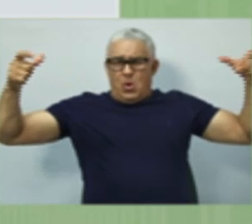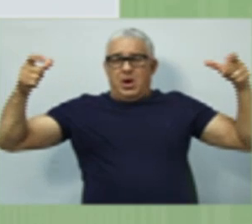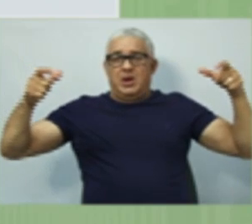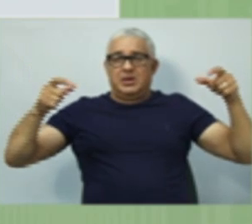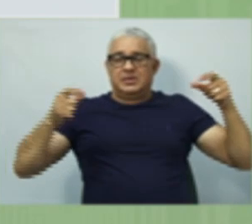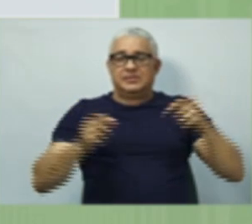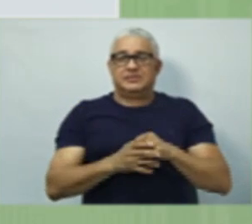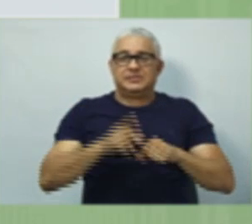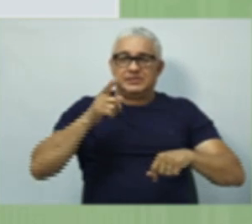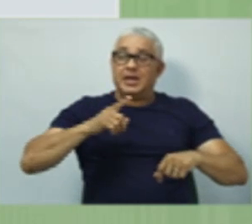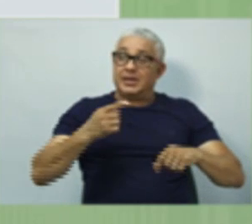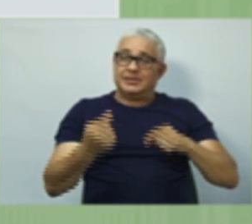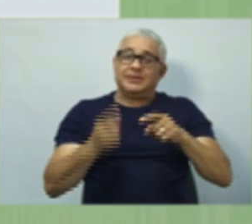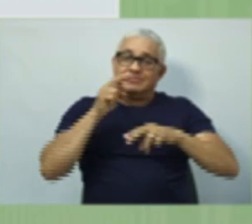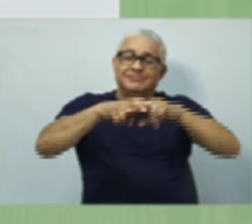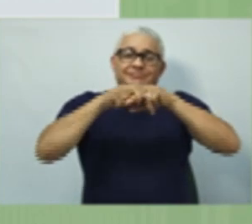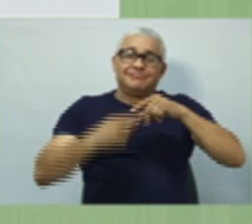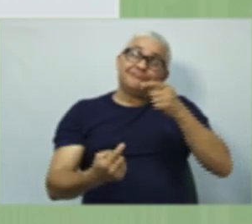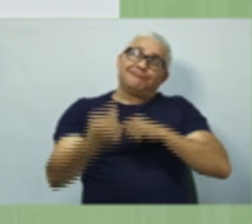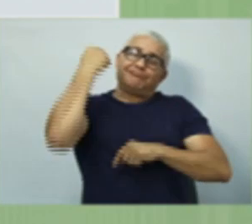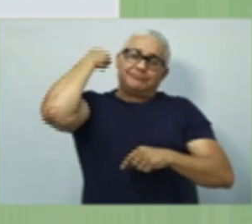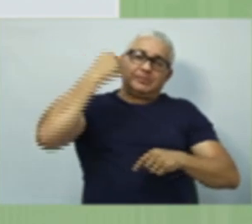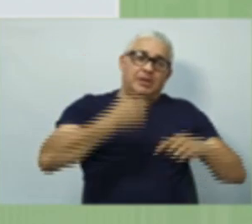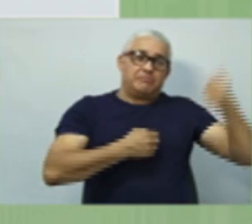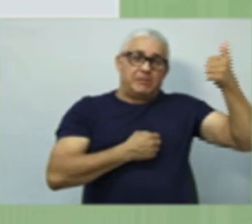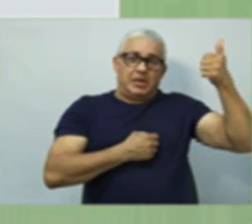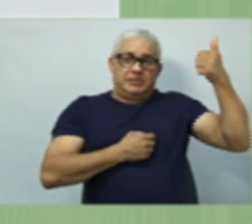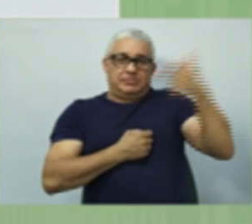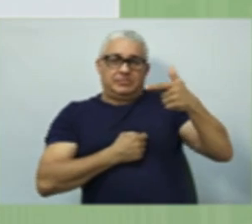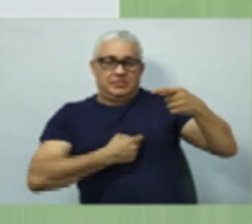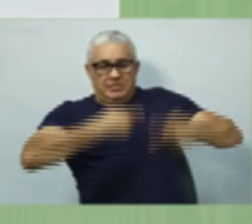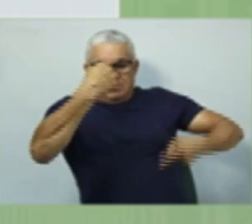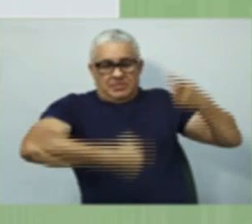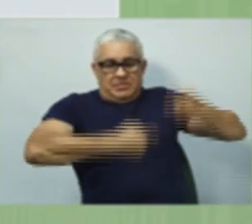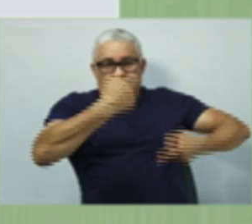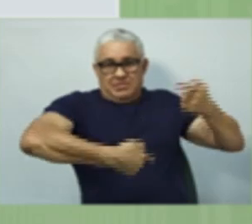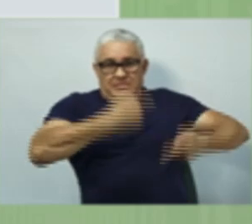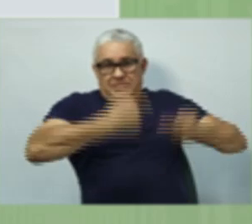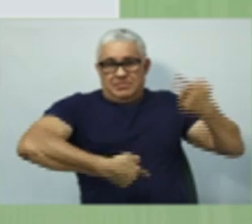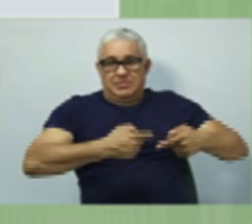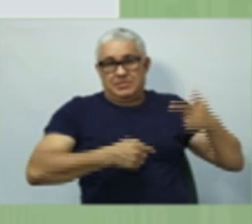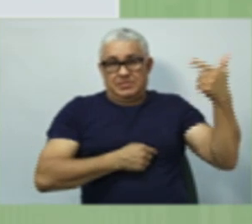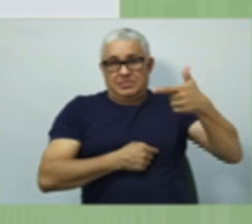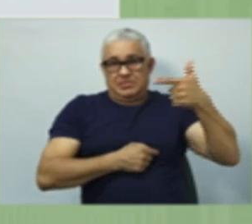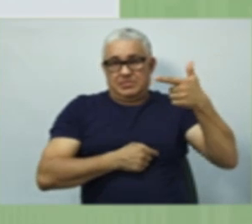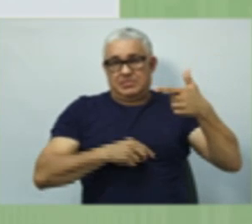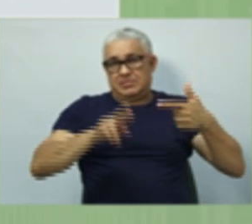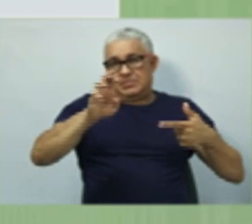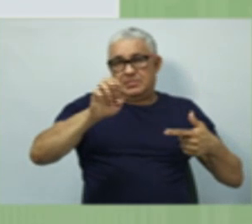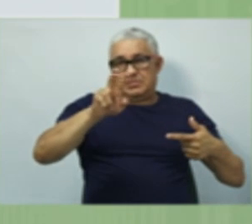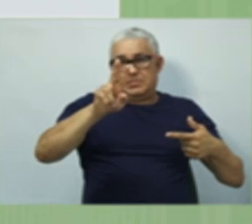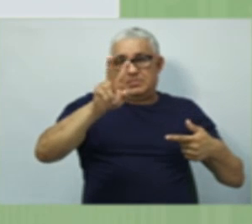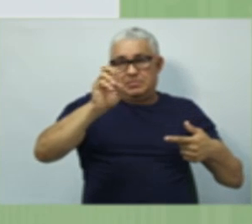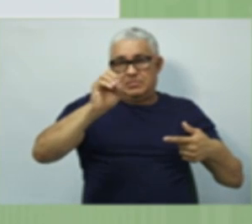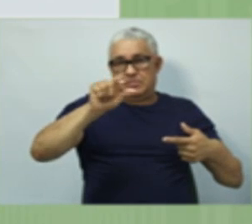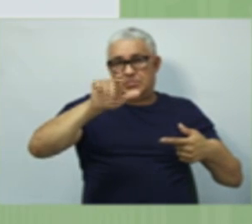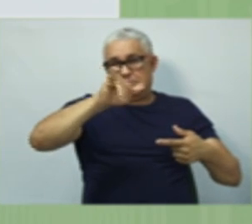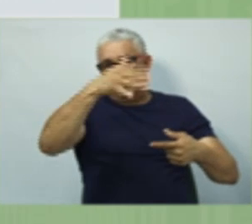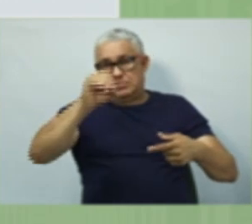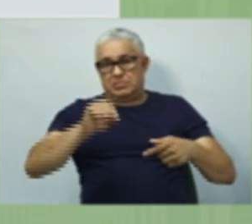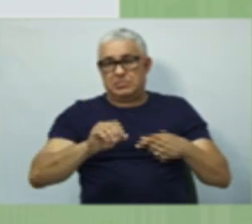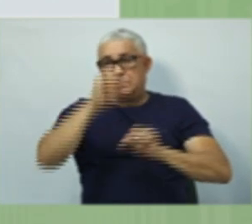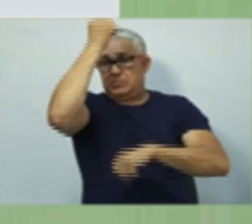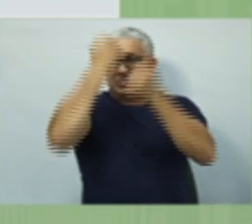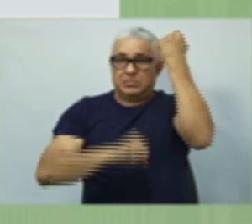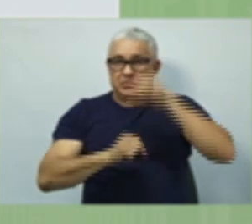entre as guerras, Primeira e Segunda Guerra, logo após a Segunda Revolução Industrial. Que aí foi o surgimento das